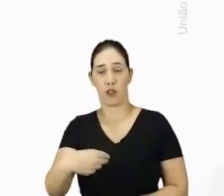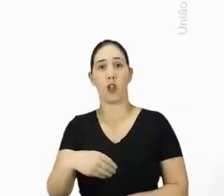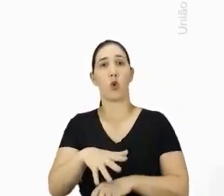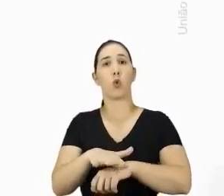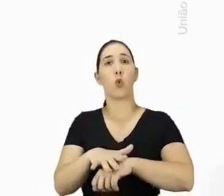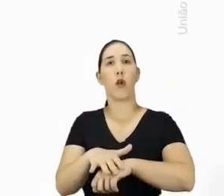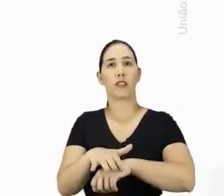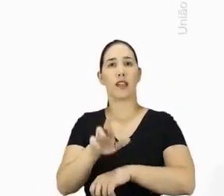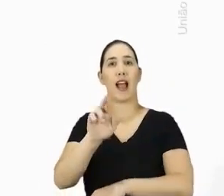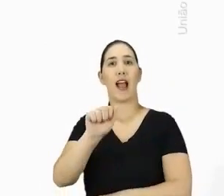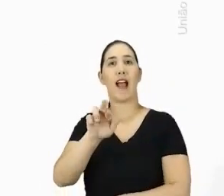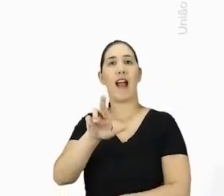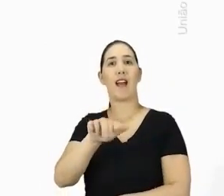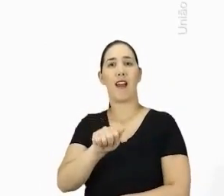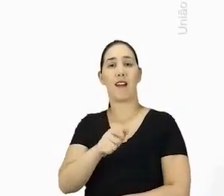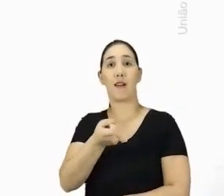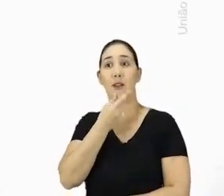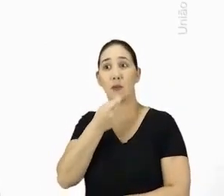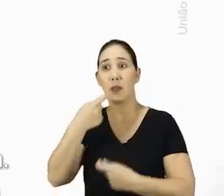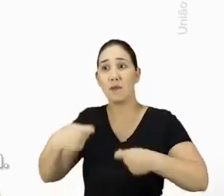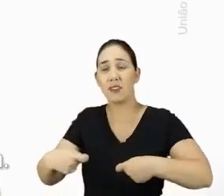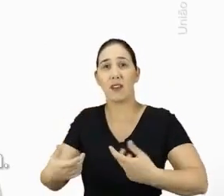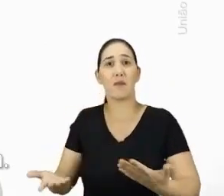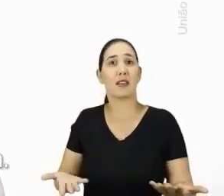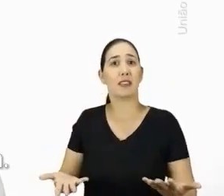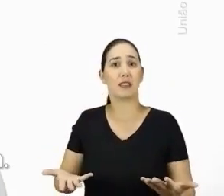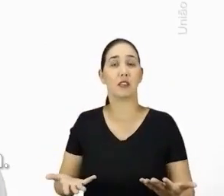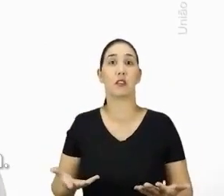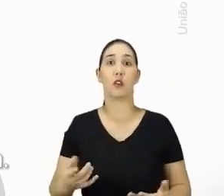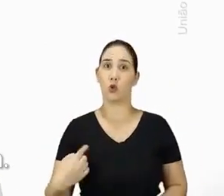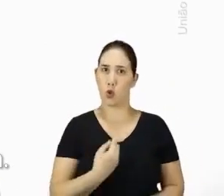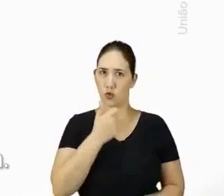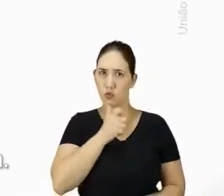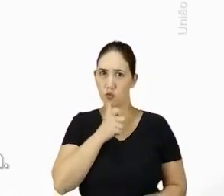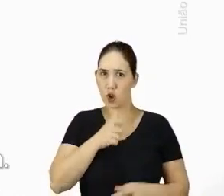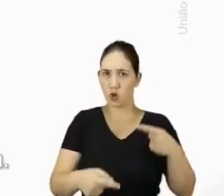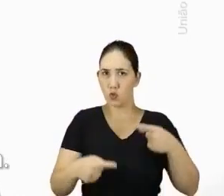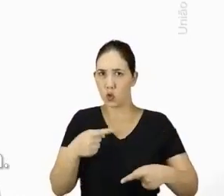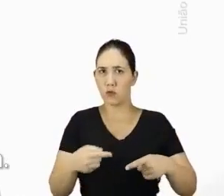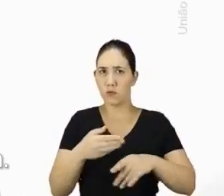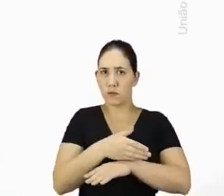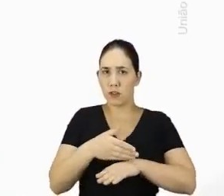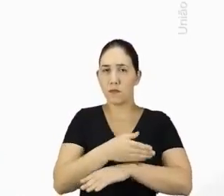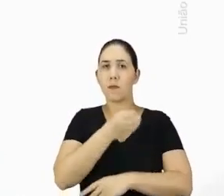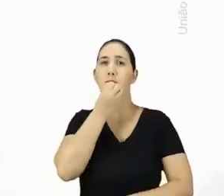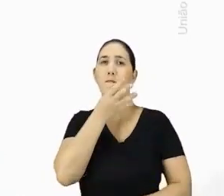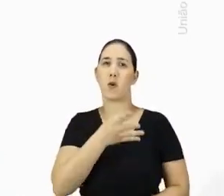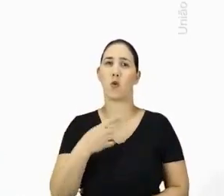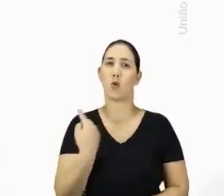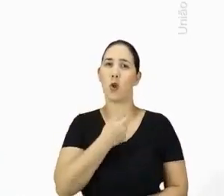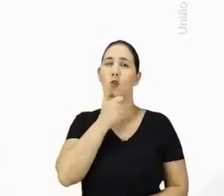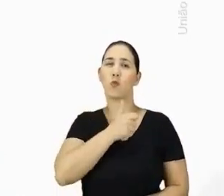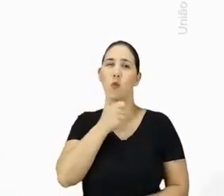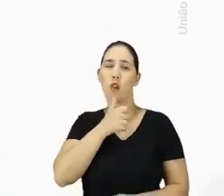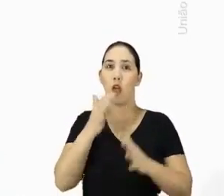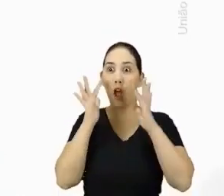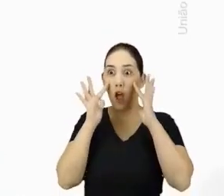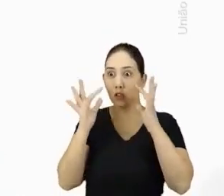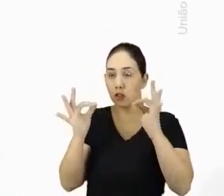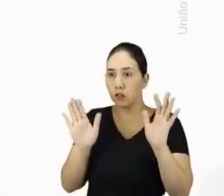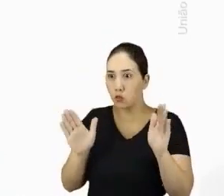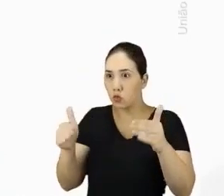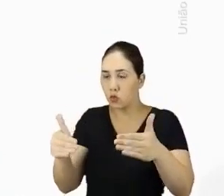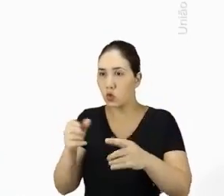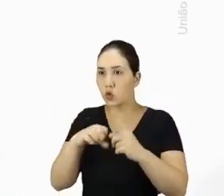raras e que não têm acesso aos medicamentos. O Brasil precisa de mais mulheres na política. Onde tem mulher, tem mais